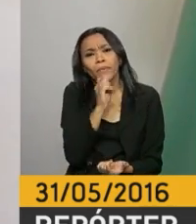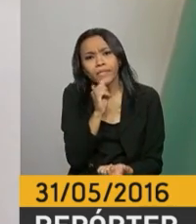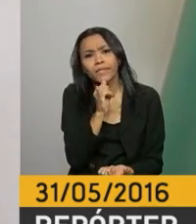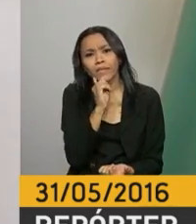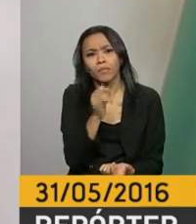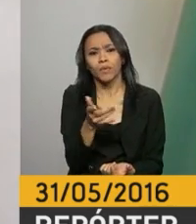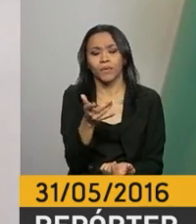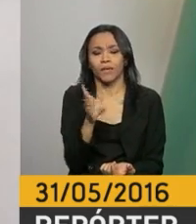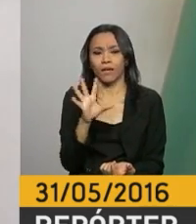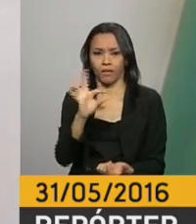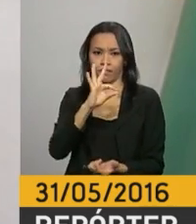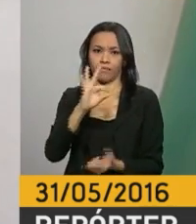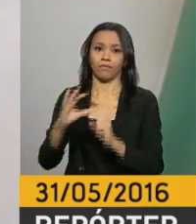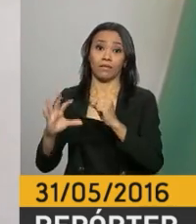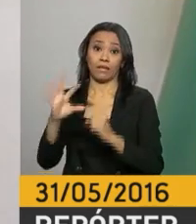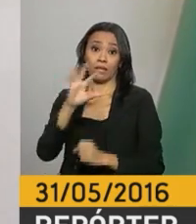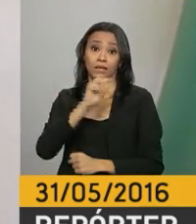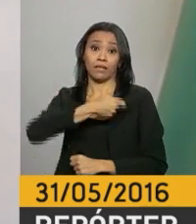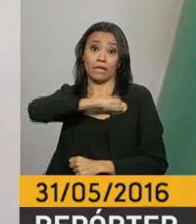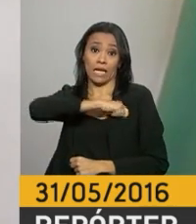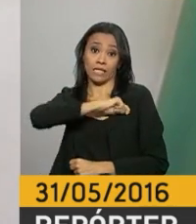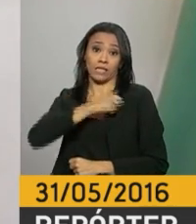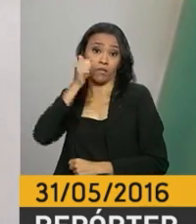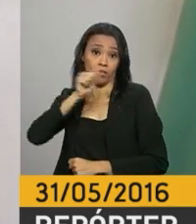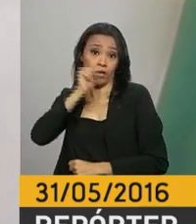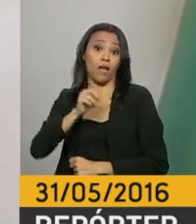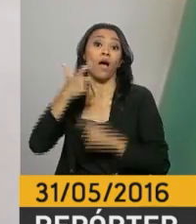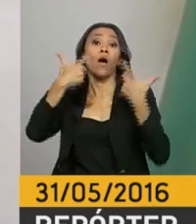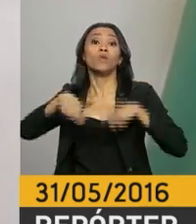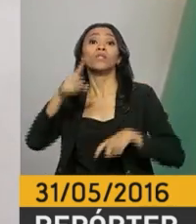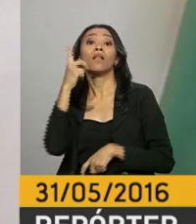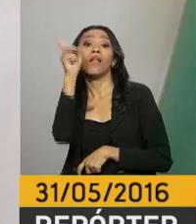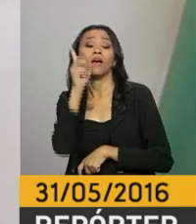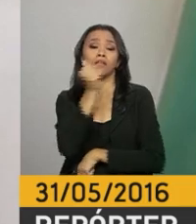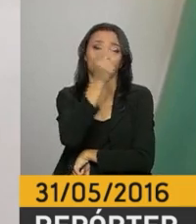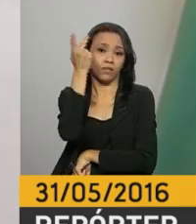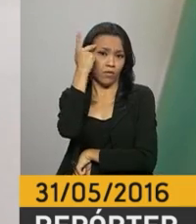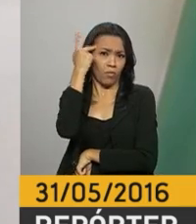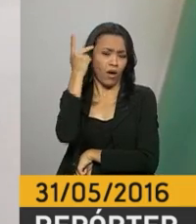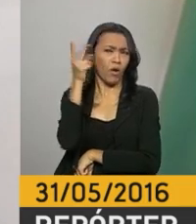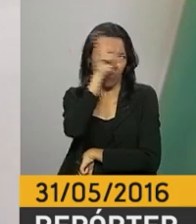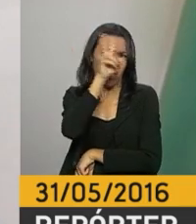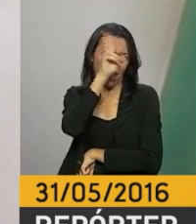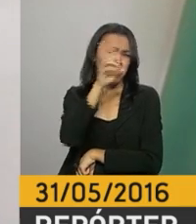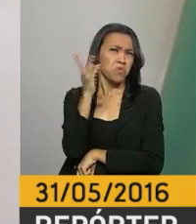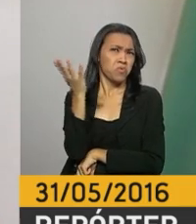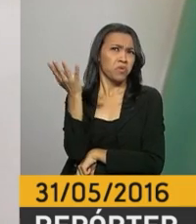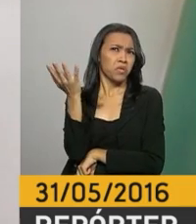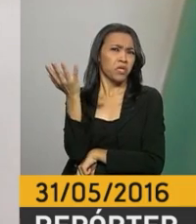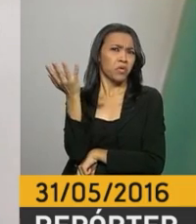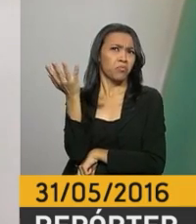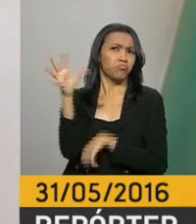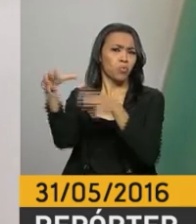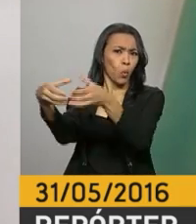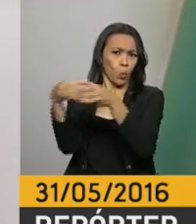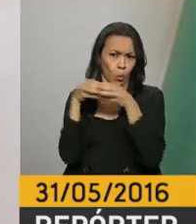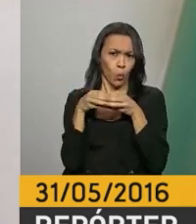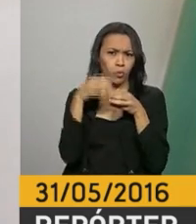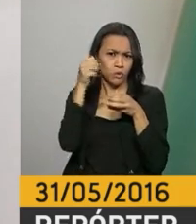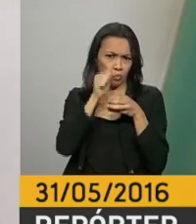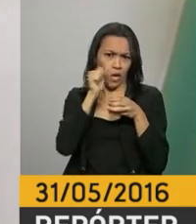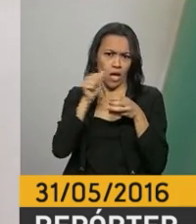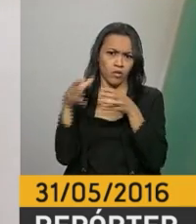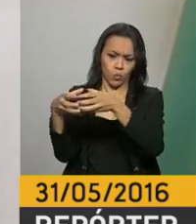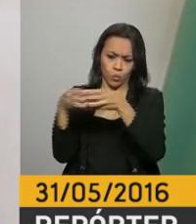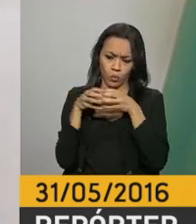da Delegacia da Mulher, em São Paulo, eu me recordo que recebi, uma ocasião, um grupo imenso de